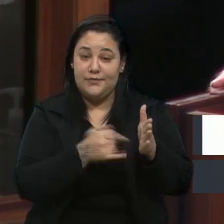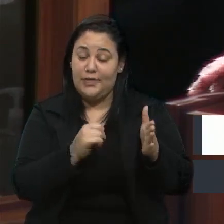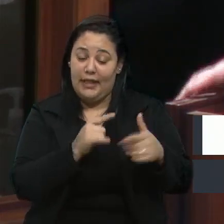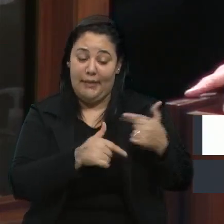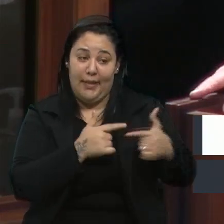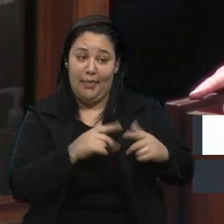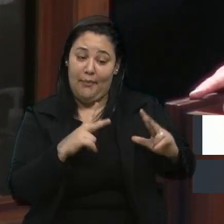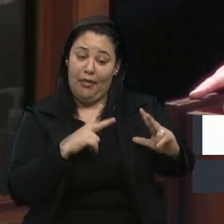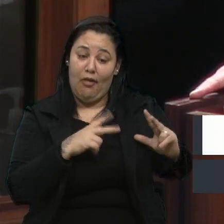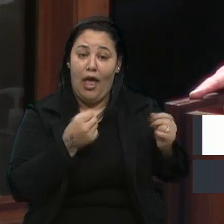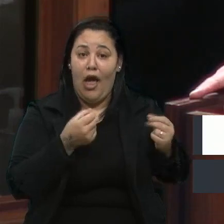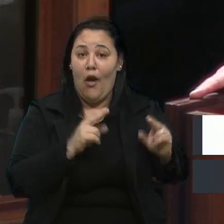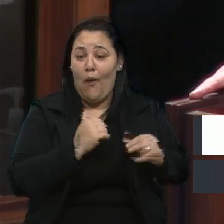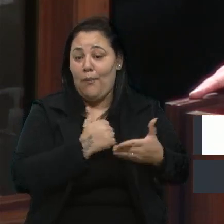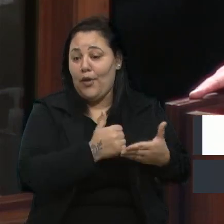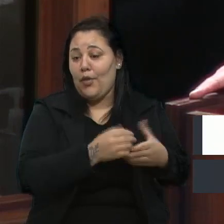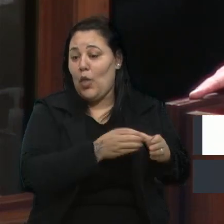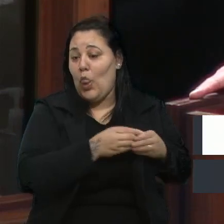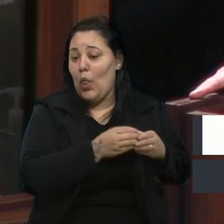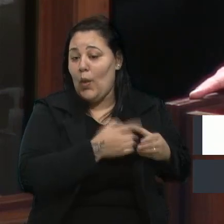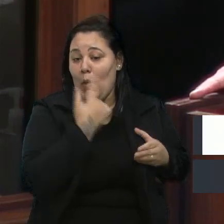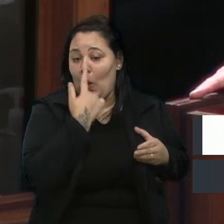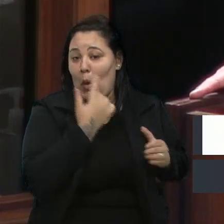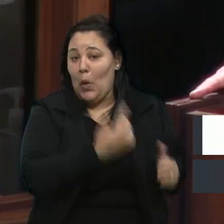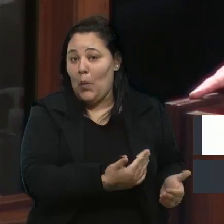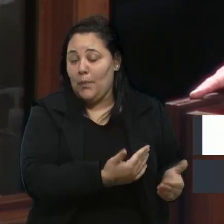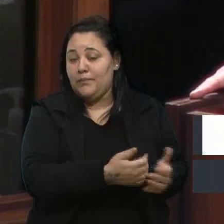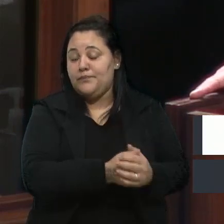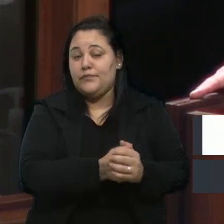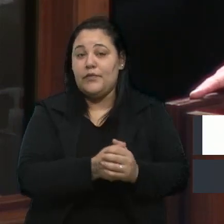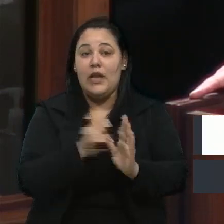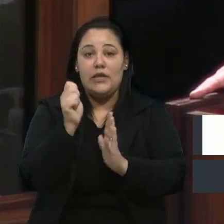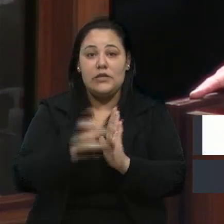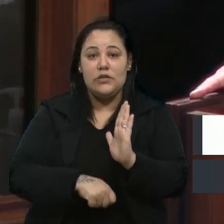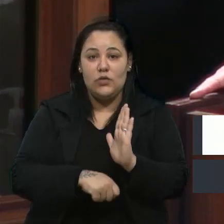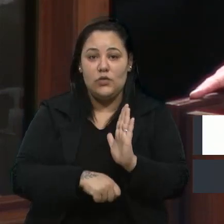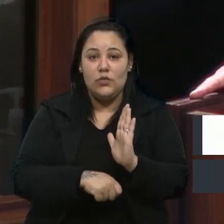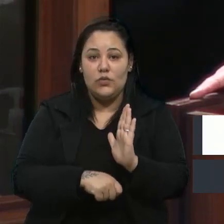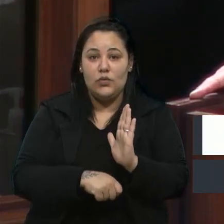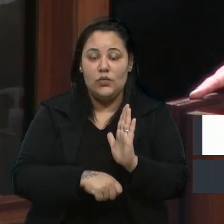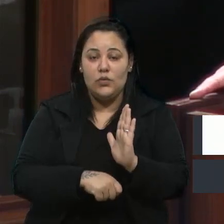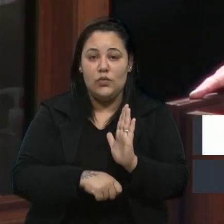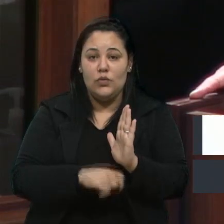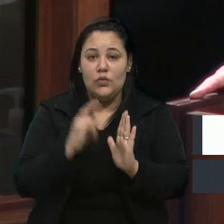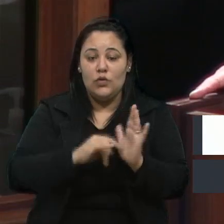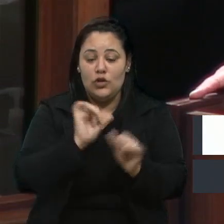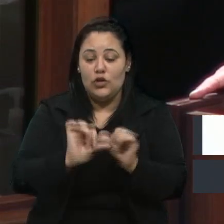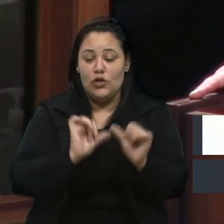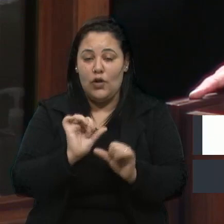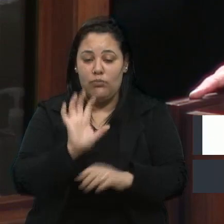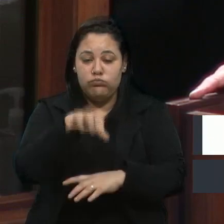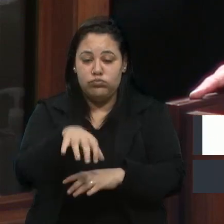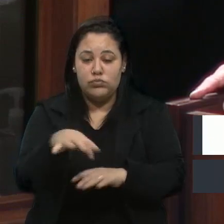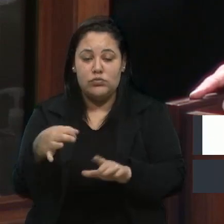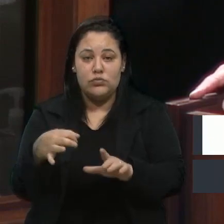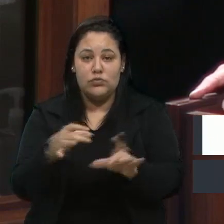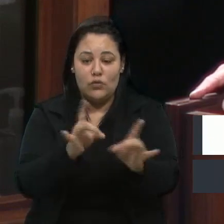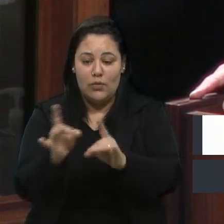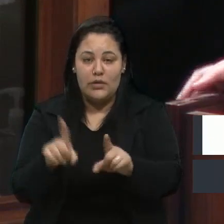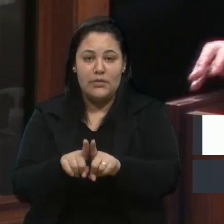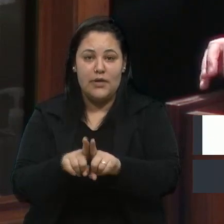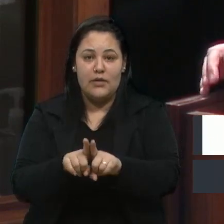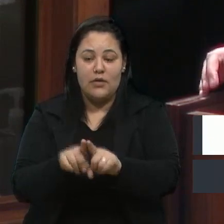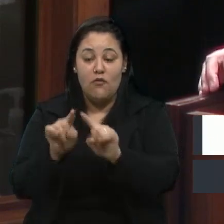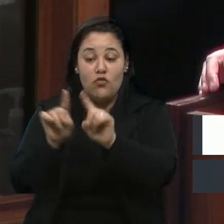assinou a portaria 3.665, que muda a regra para o setor do comércio. Funcionários